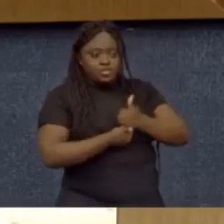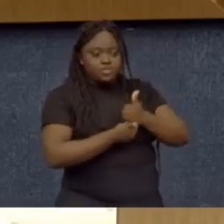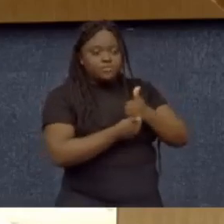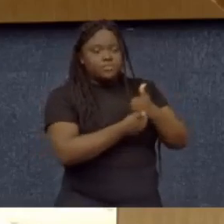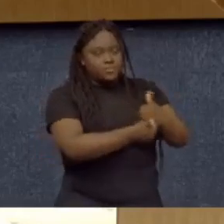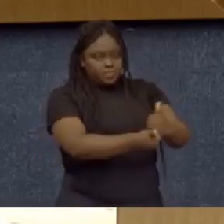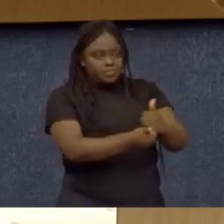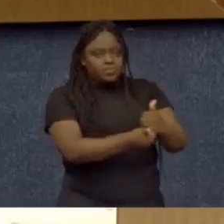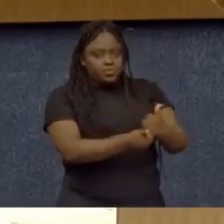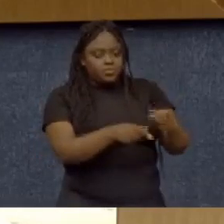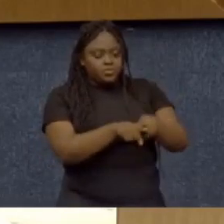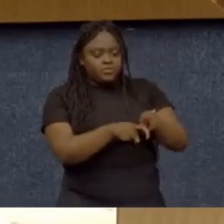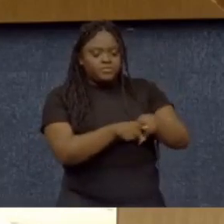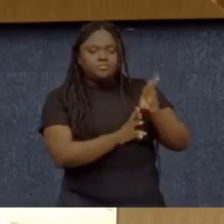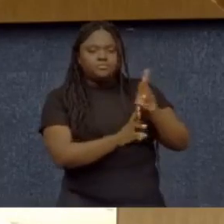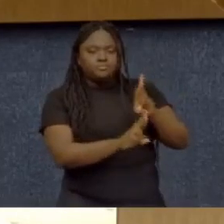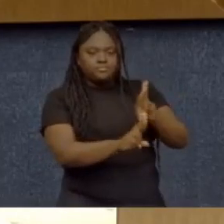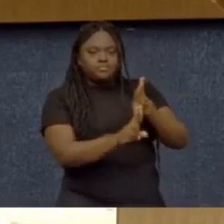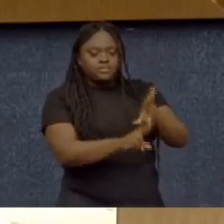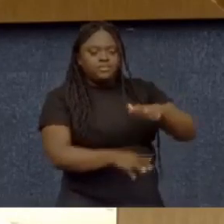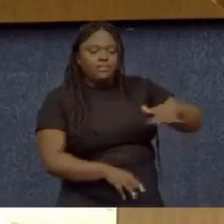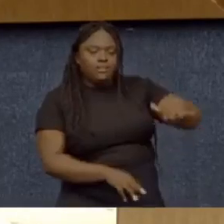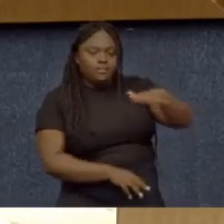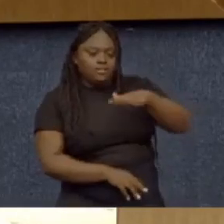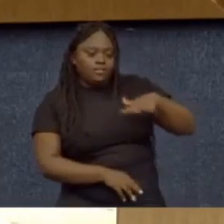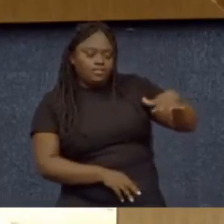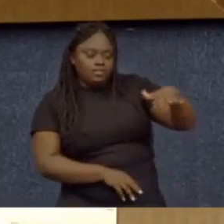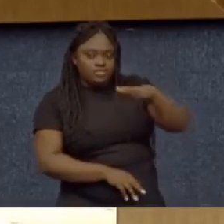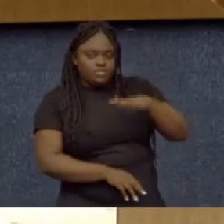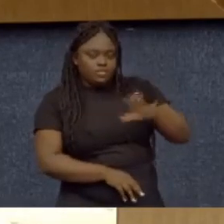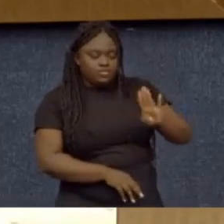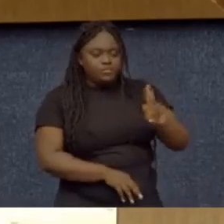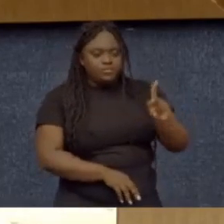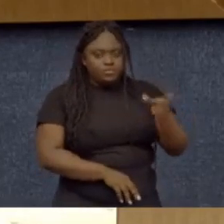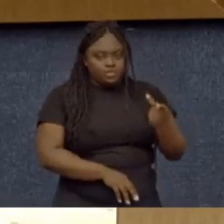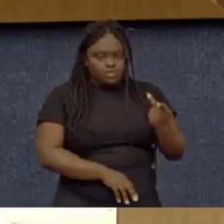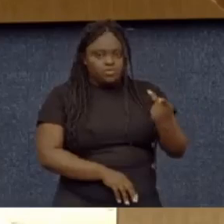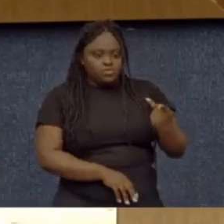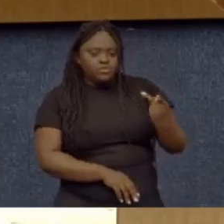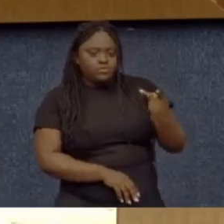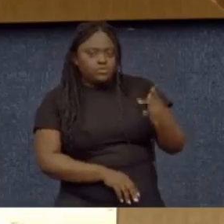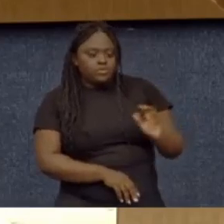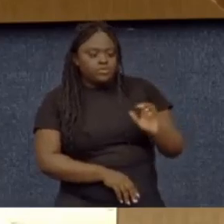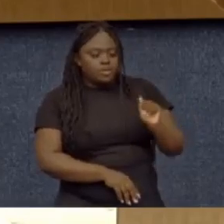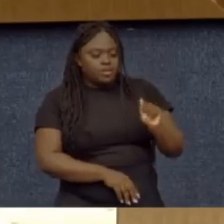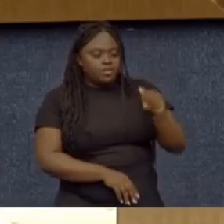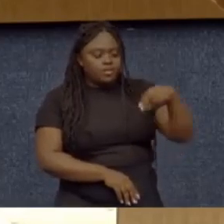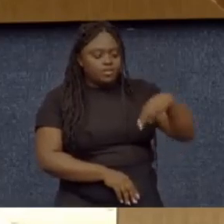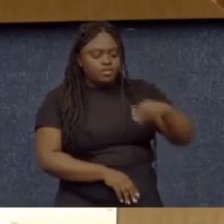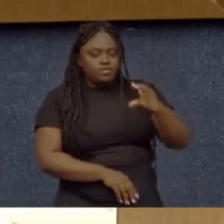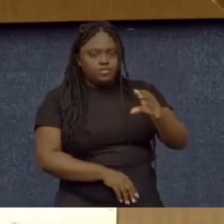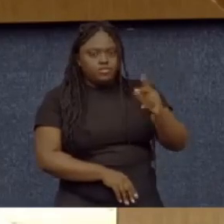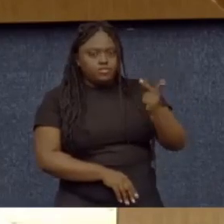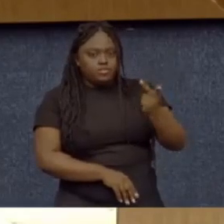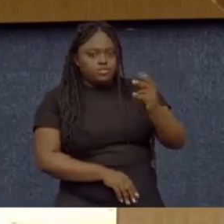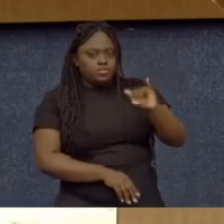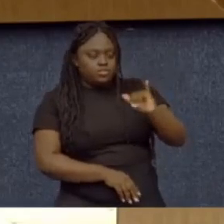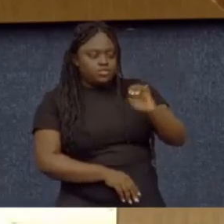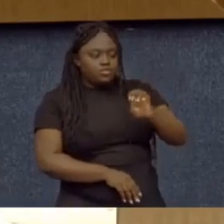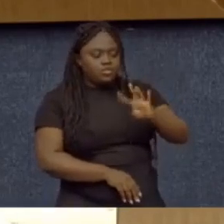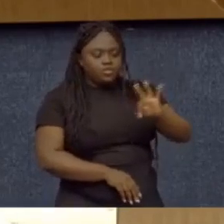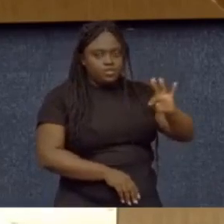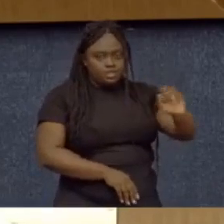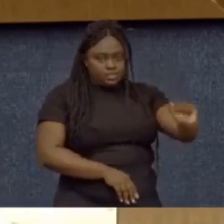apoio e esperança na região centro-sul de Belo Horizonte, no bairro Anchieta. Desde a